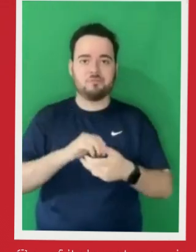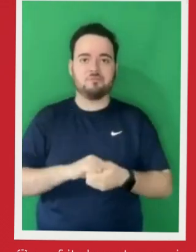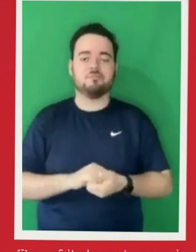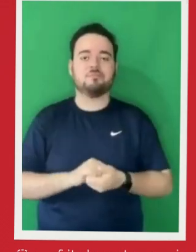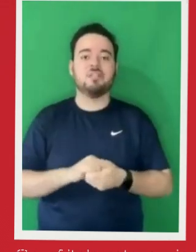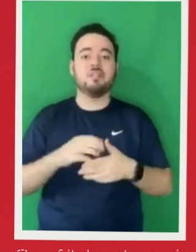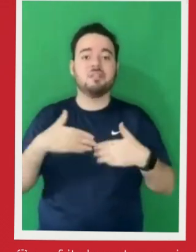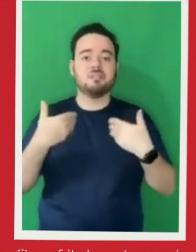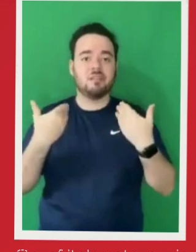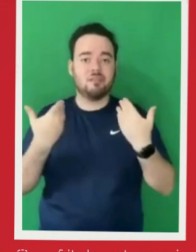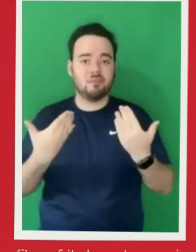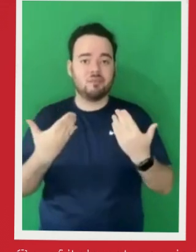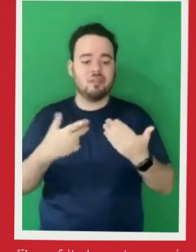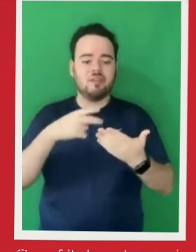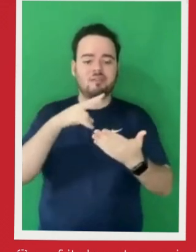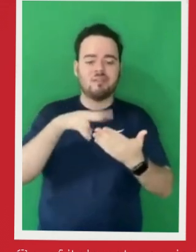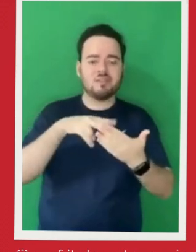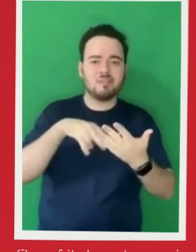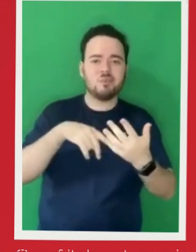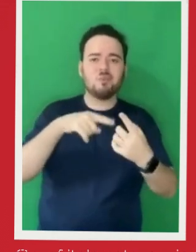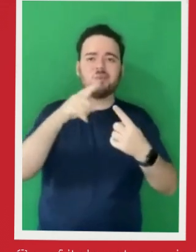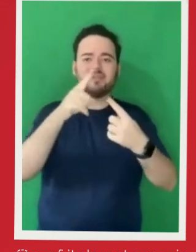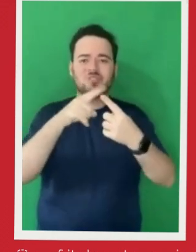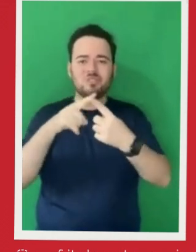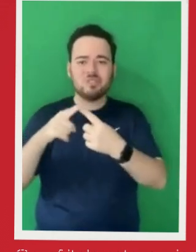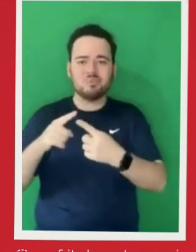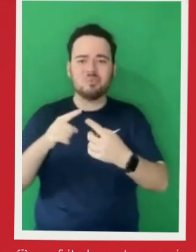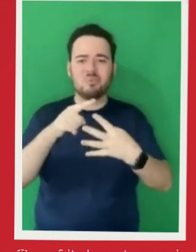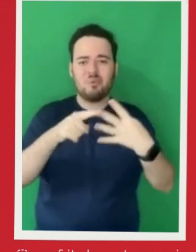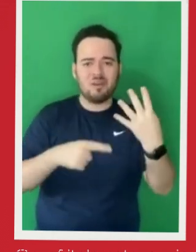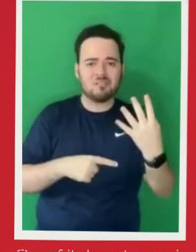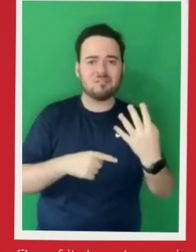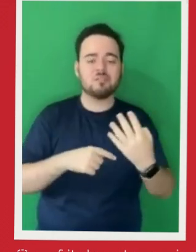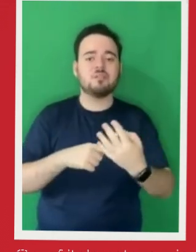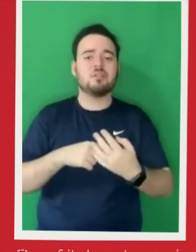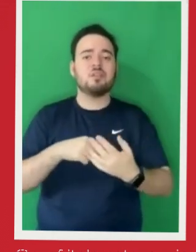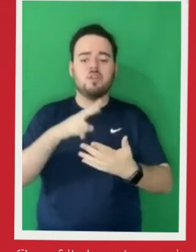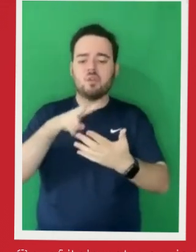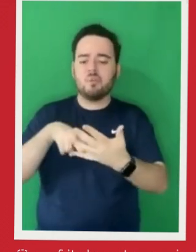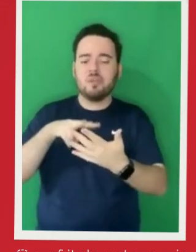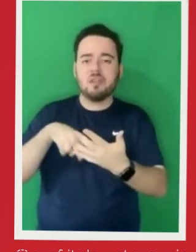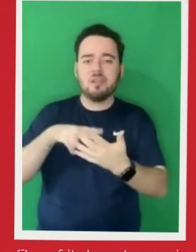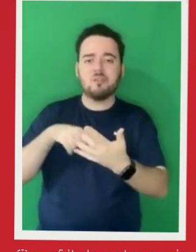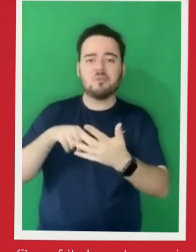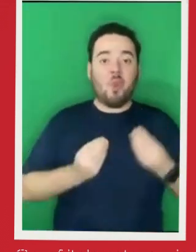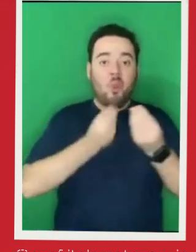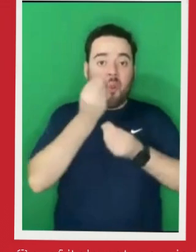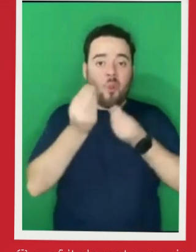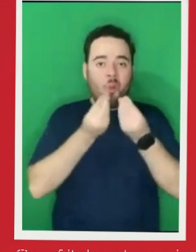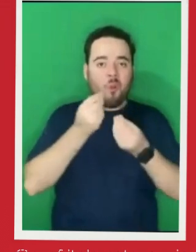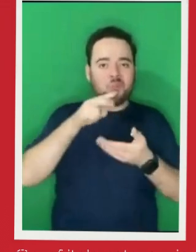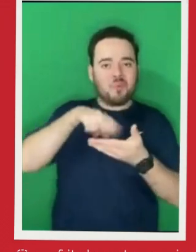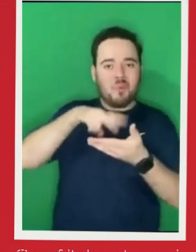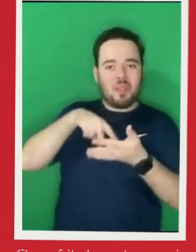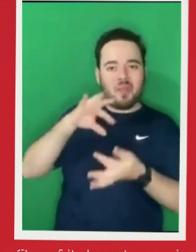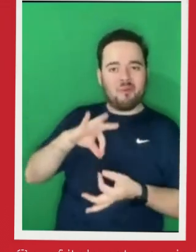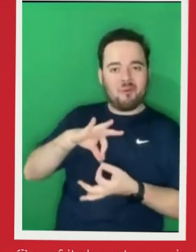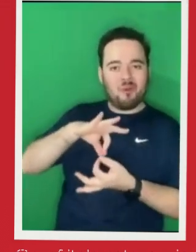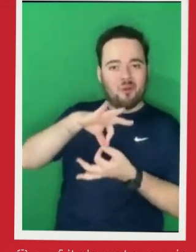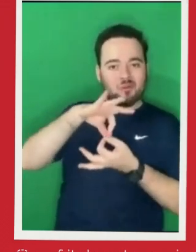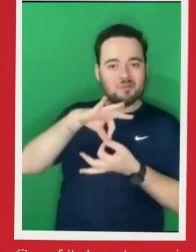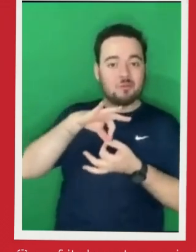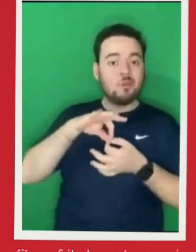tá? Então, nas leitoras e seus tipos, não leiam buscando-se, como se fosse